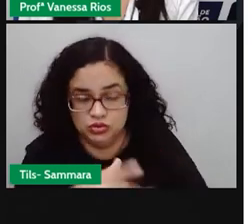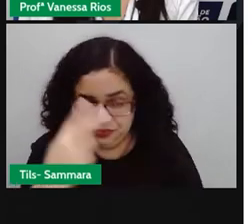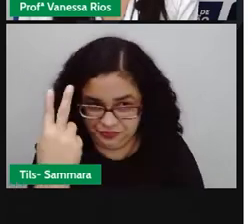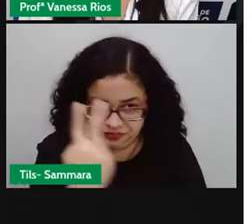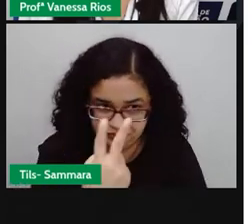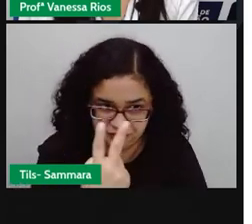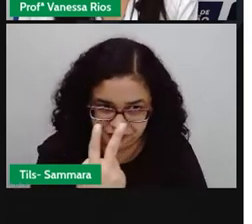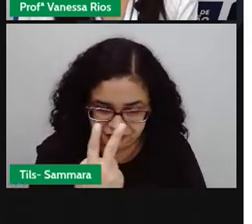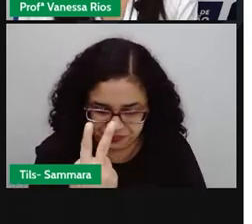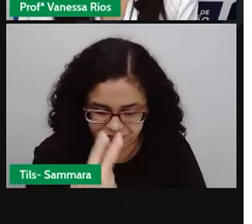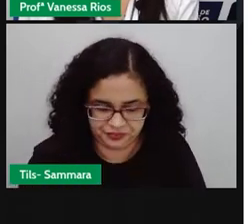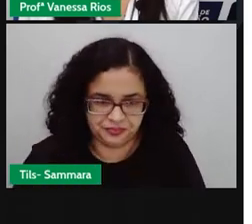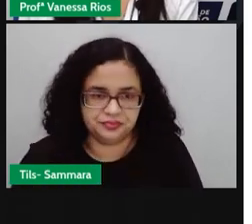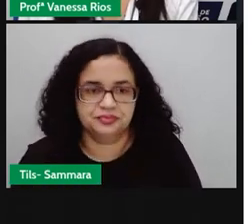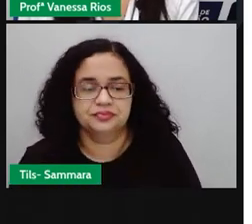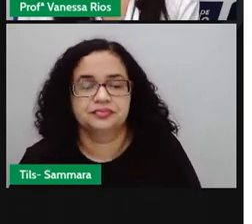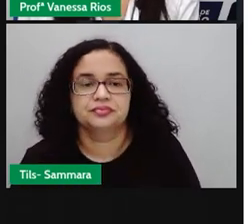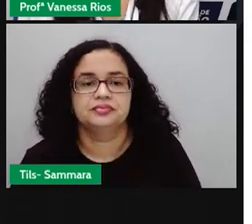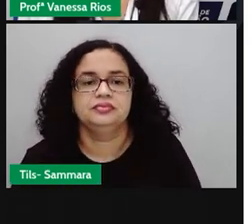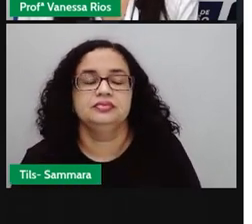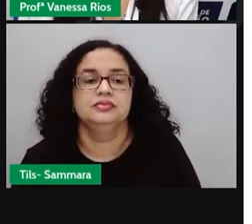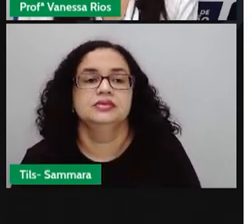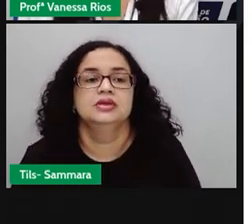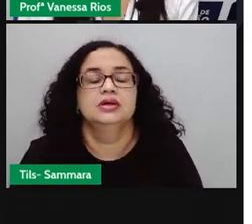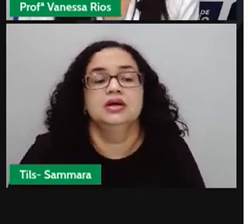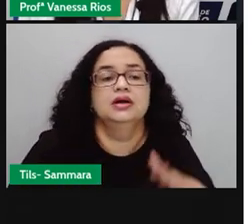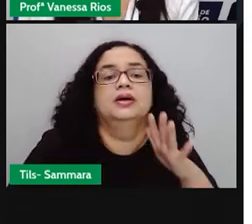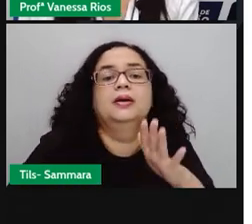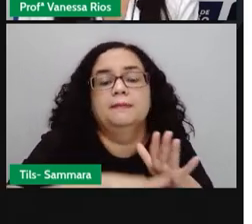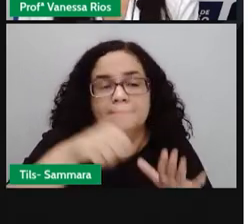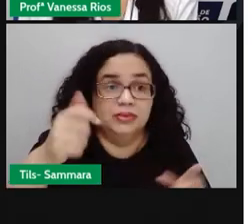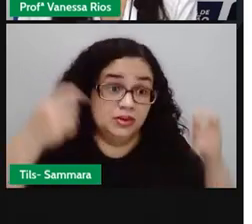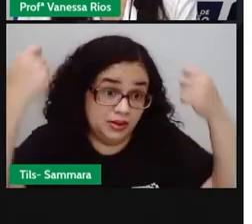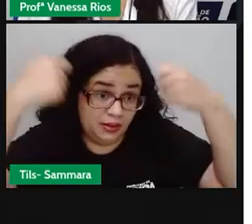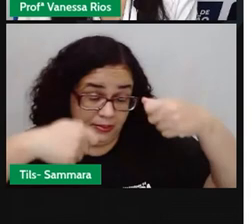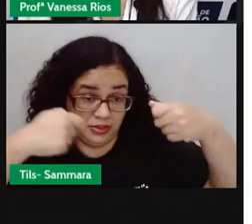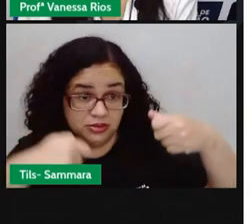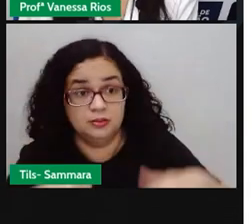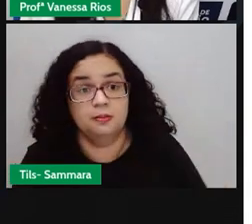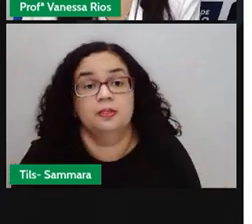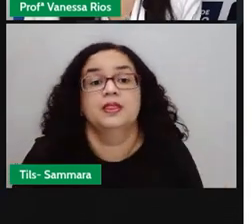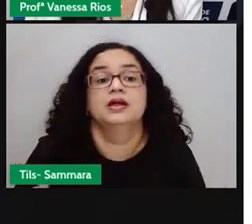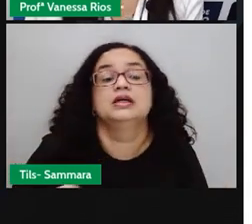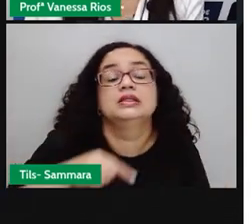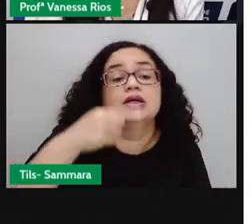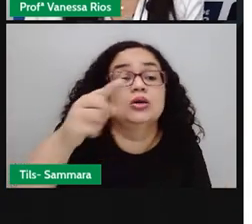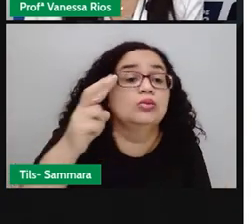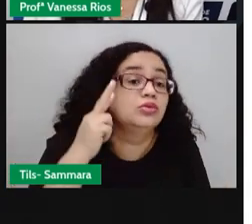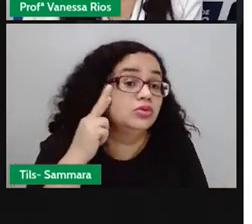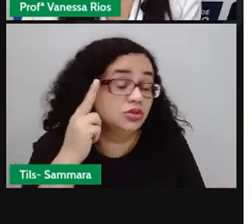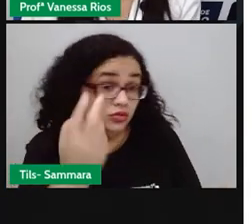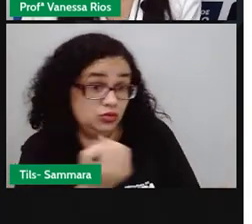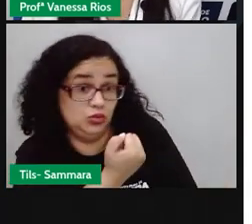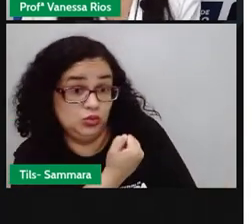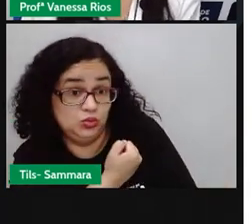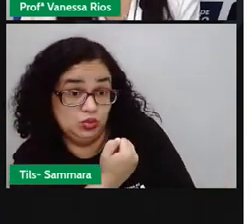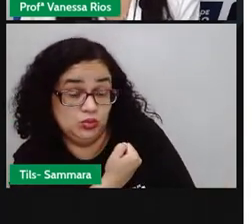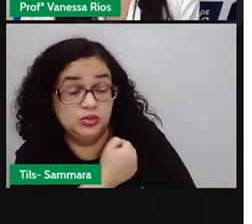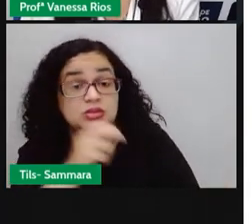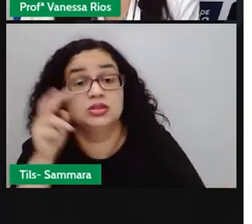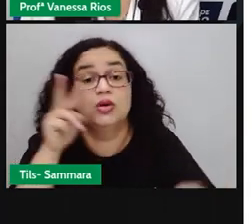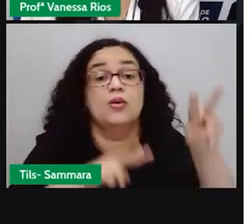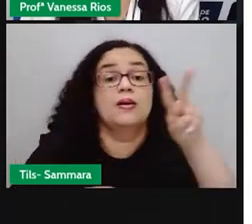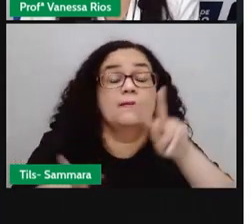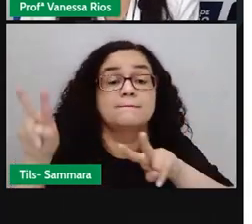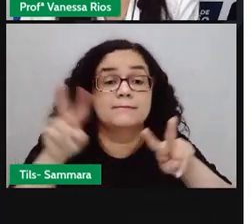por 2. Então, a primeira coisa que eu preciso fazer aí, depois de identificar os valores, é observar